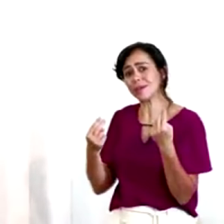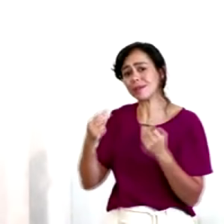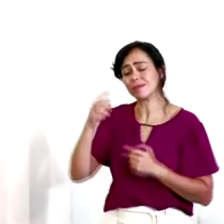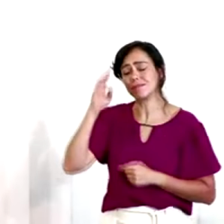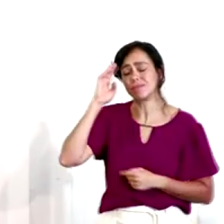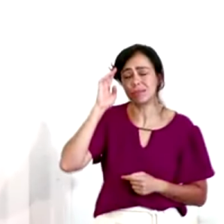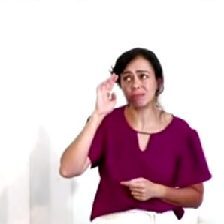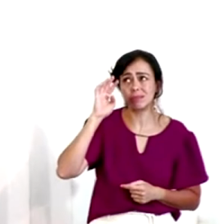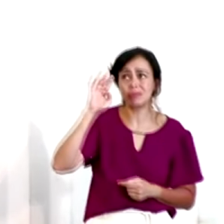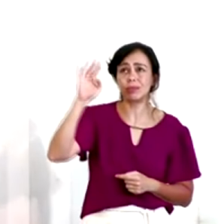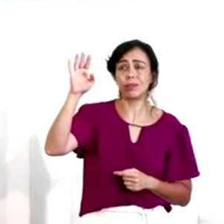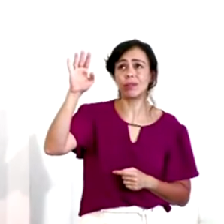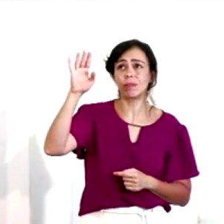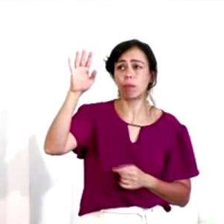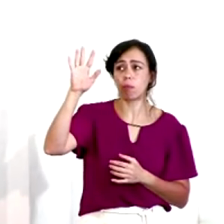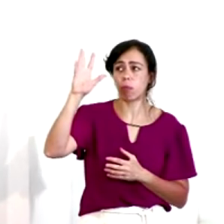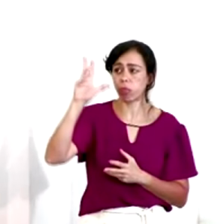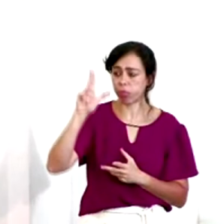de sonhar,